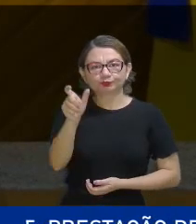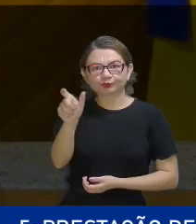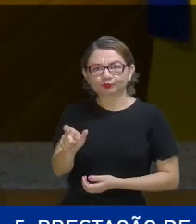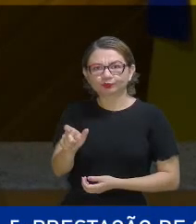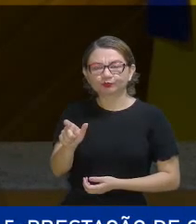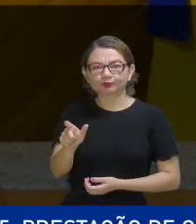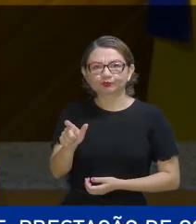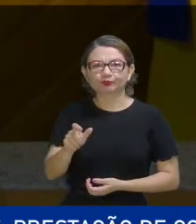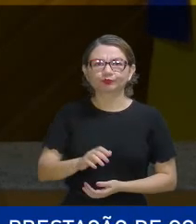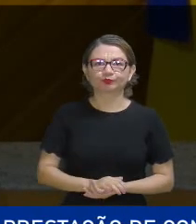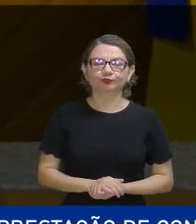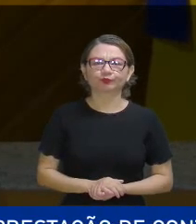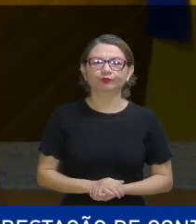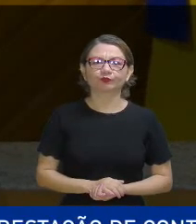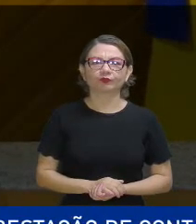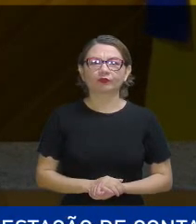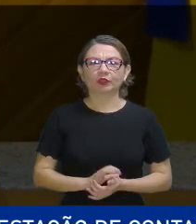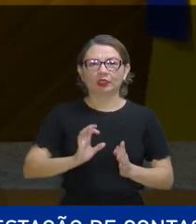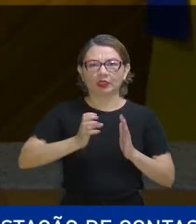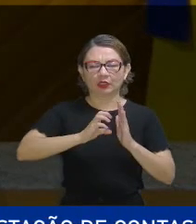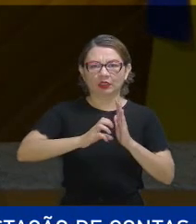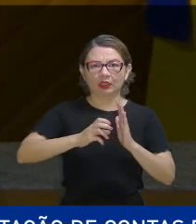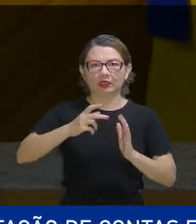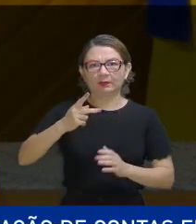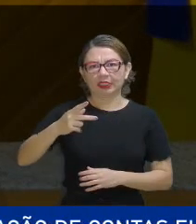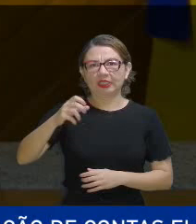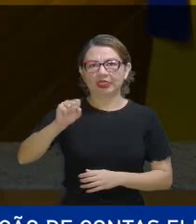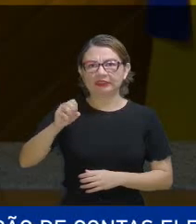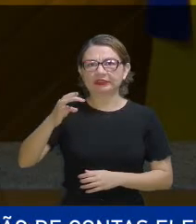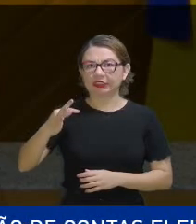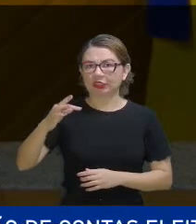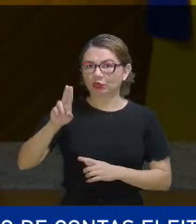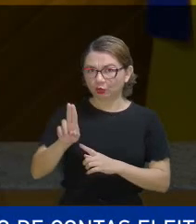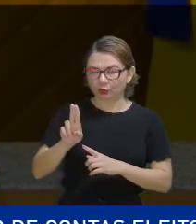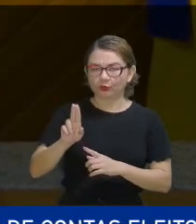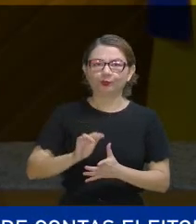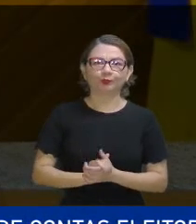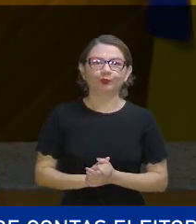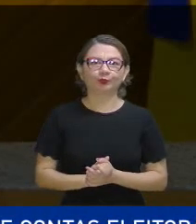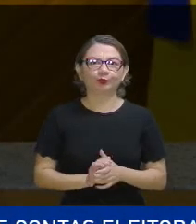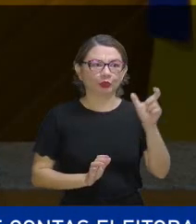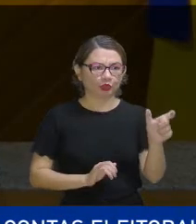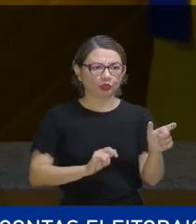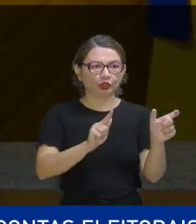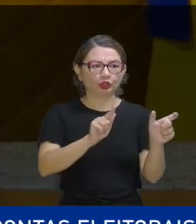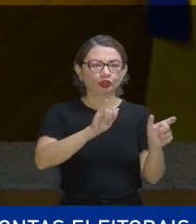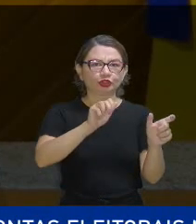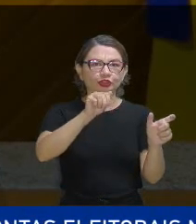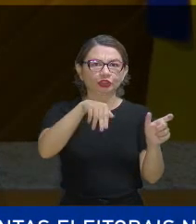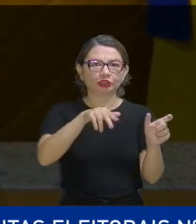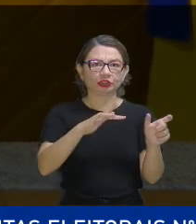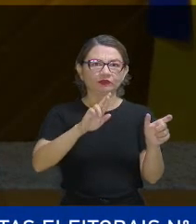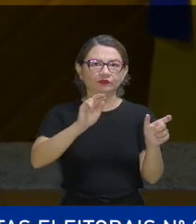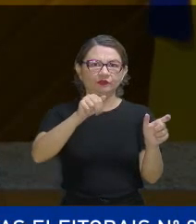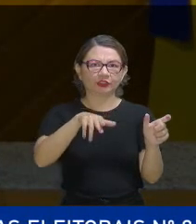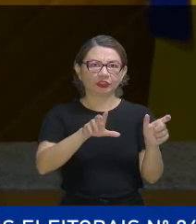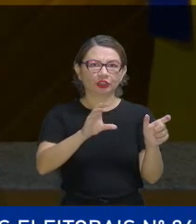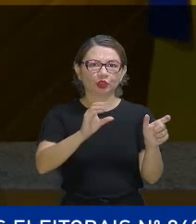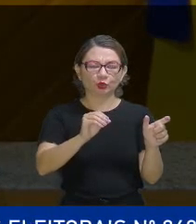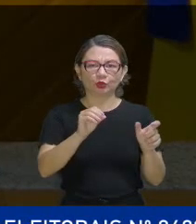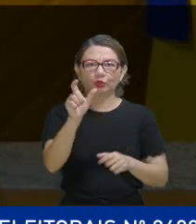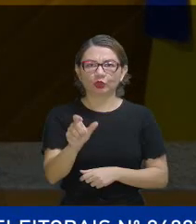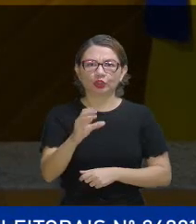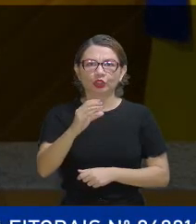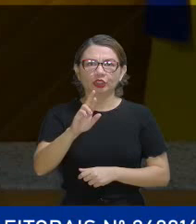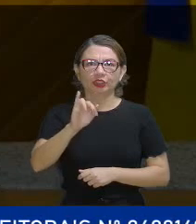Interessado, Partido Socialista dos Trabalhadores Unificados, PSTU, Gianfranco Guzmão de Azevedo e